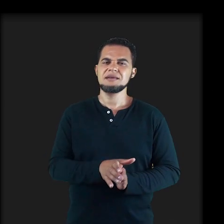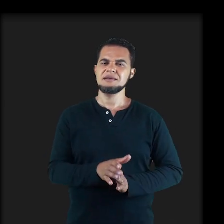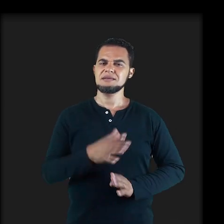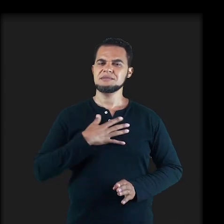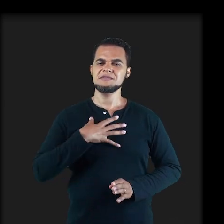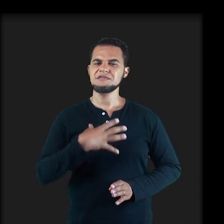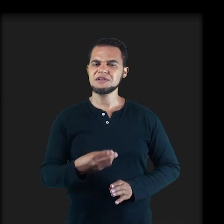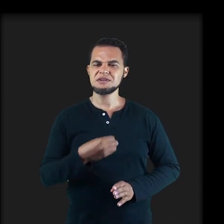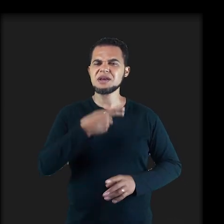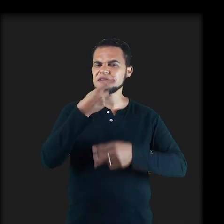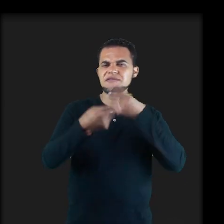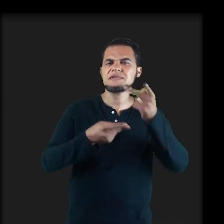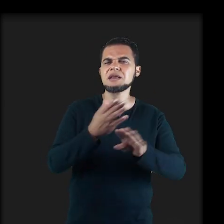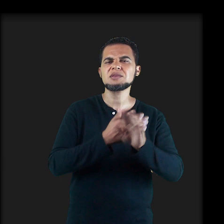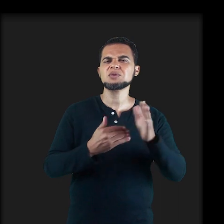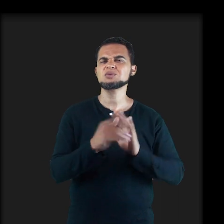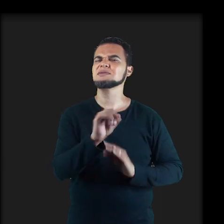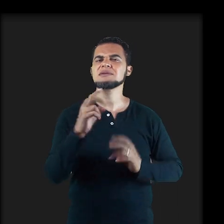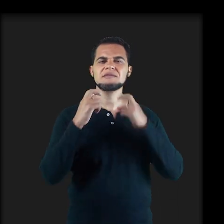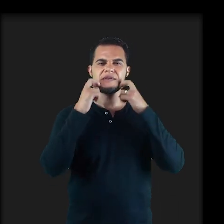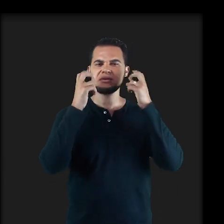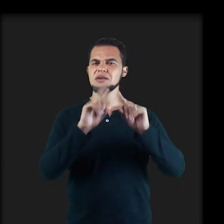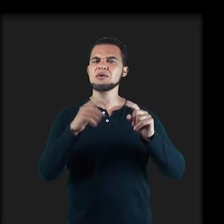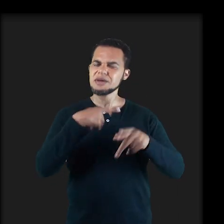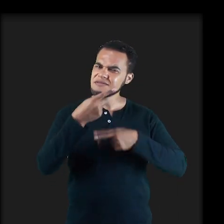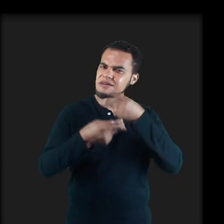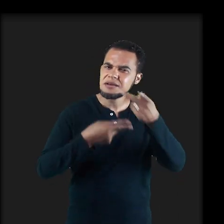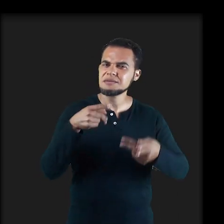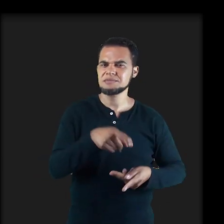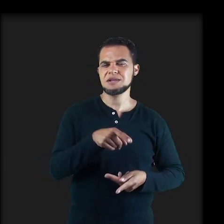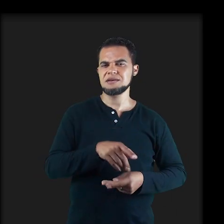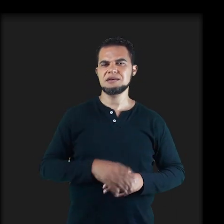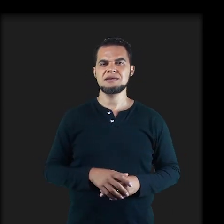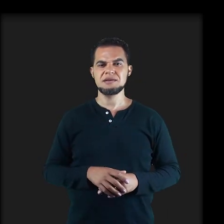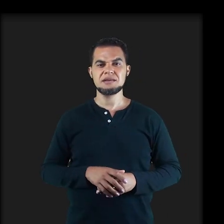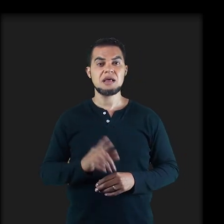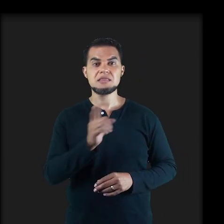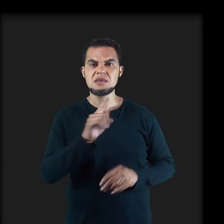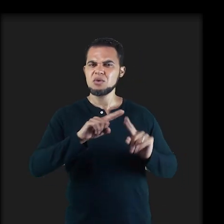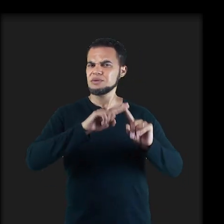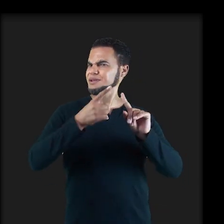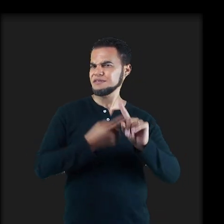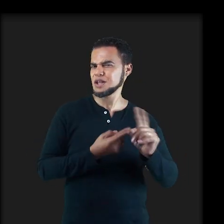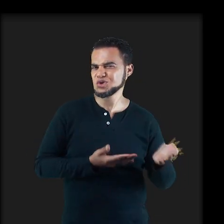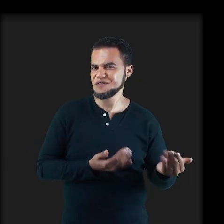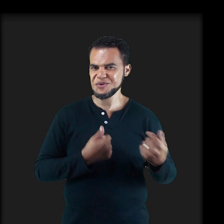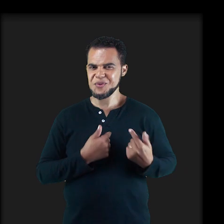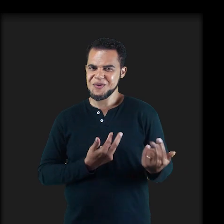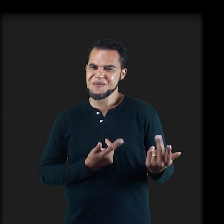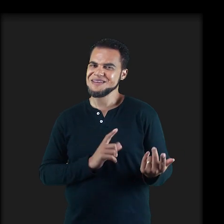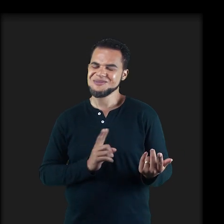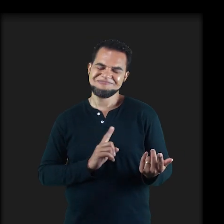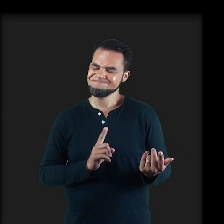Eu quero falar tudo, não ter vergonha. Eu quero falar para ela não engravidar nova como